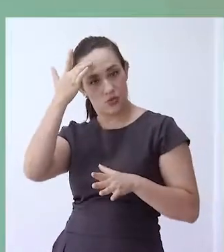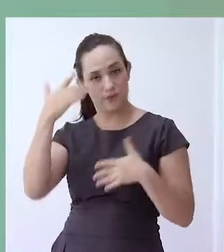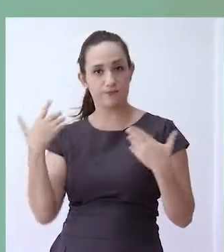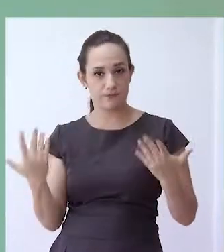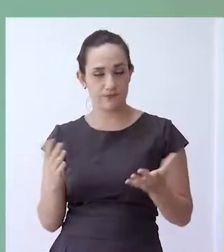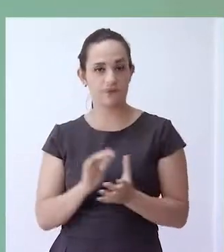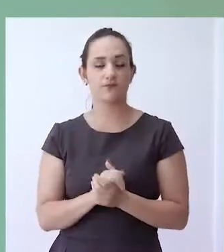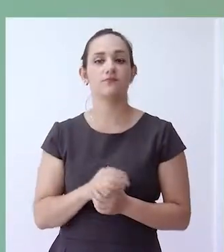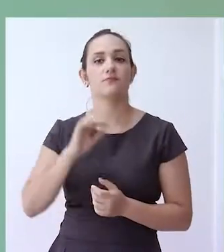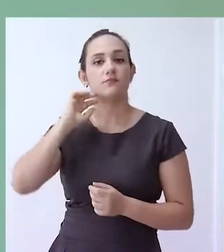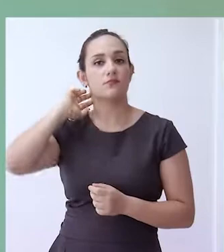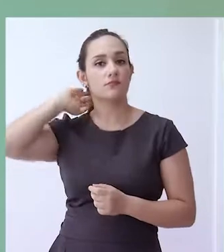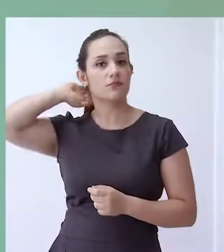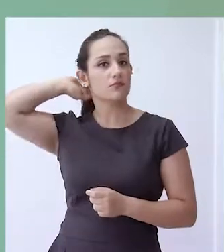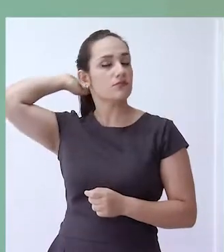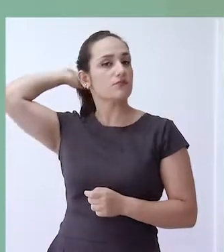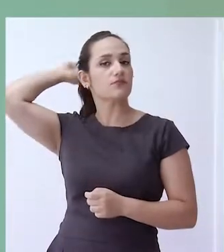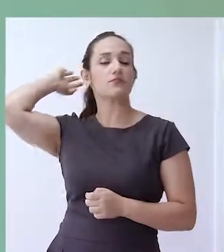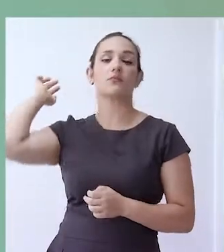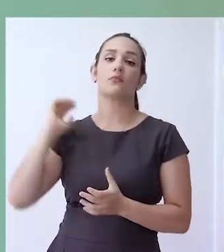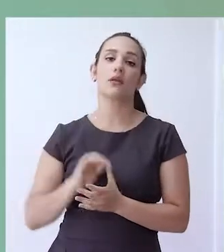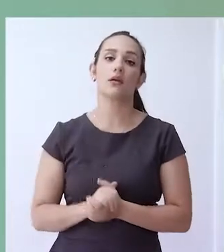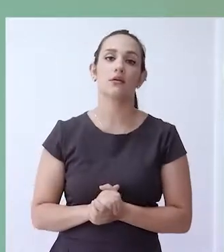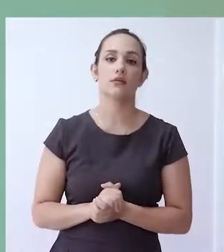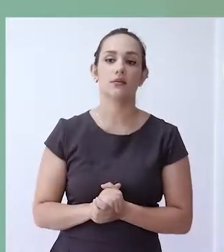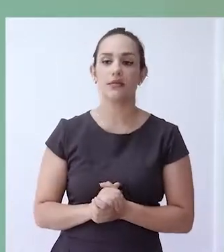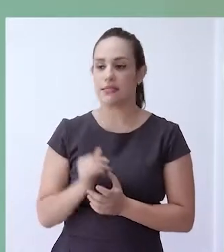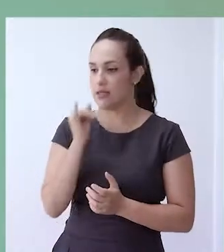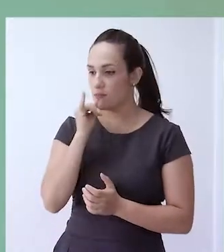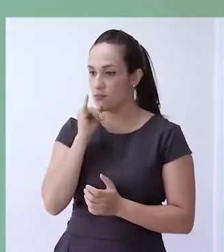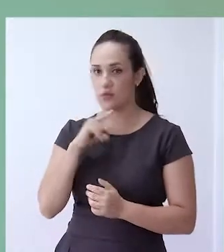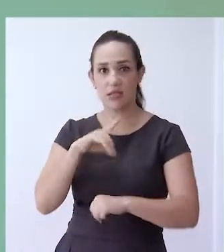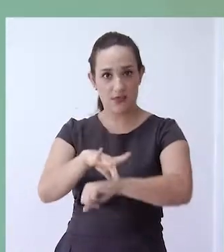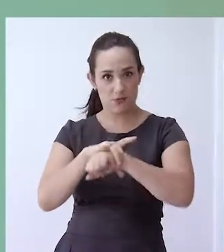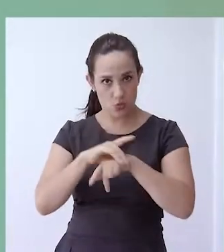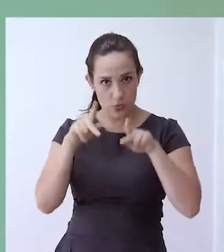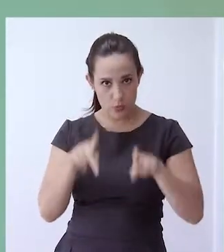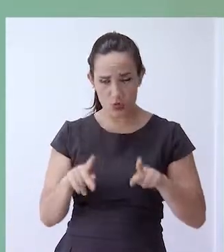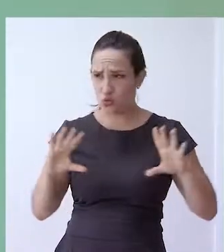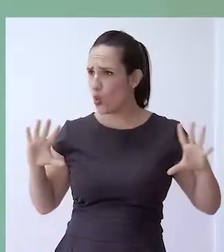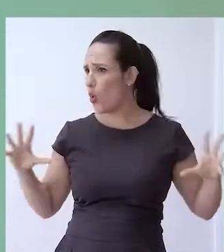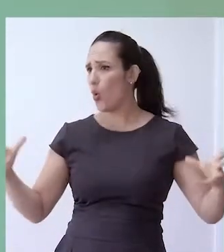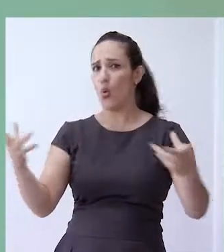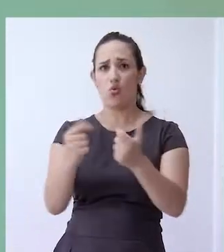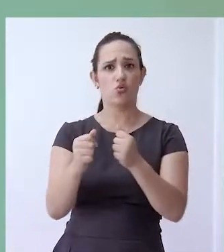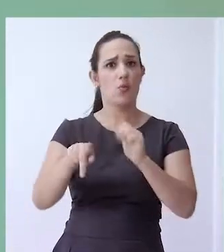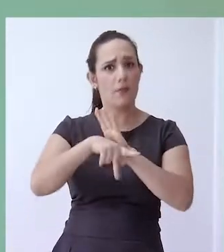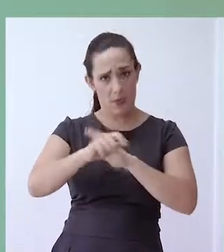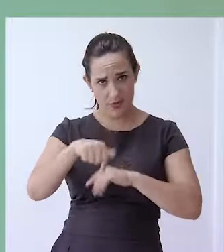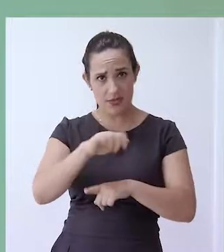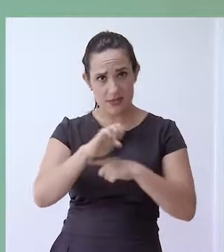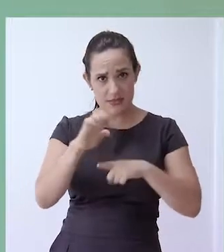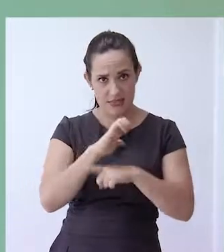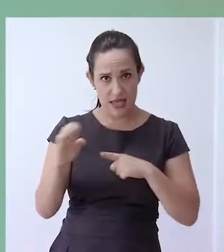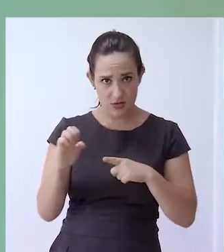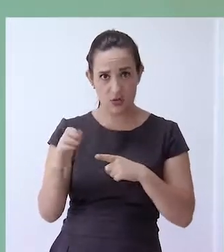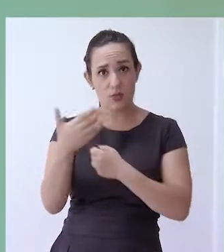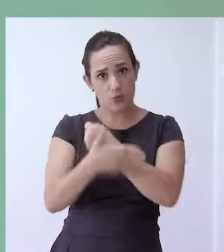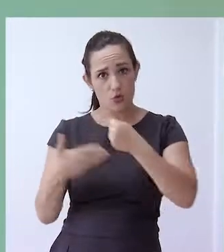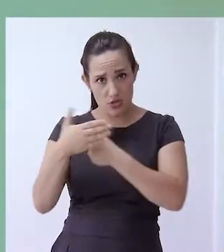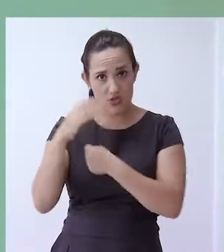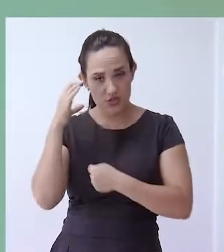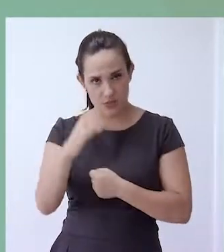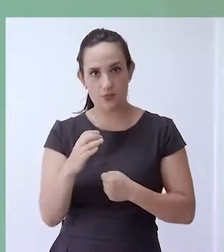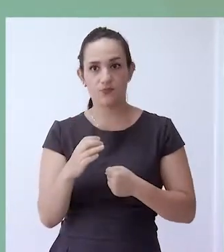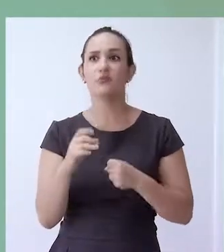Então, integrando o núcleo, todos os defensores criminais do Estado, inclusive os defensores públicos que atuam junto ao